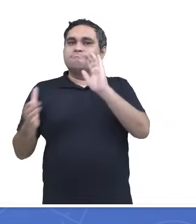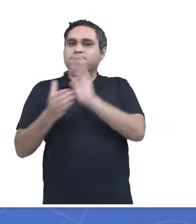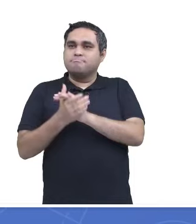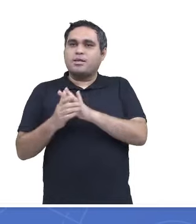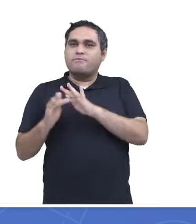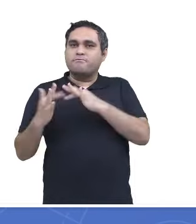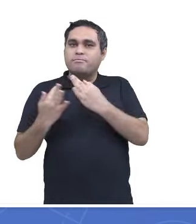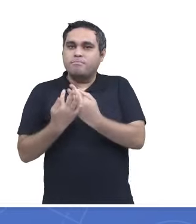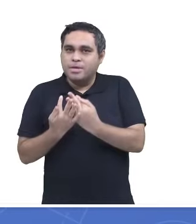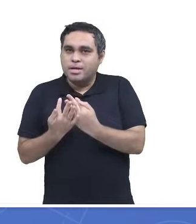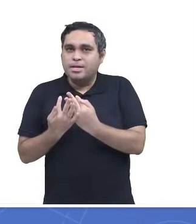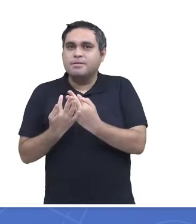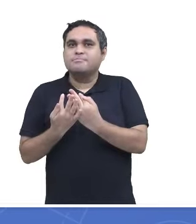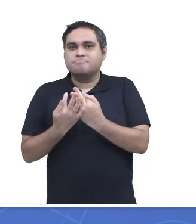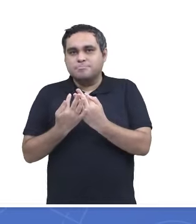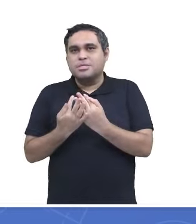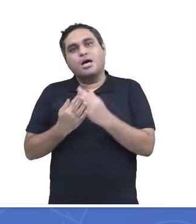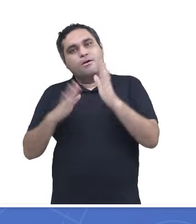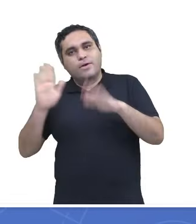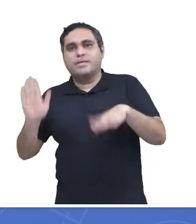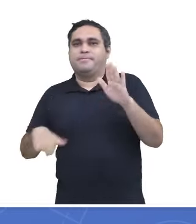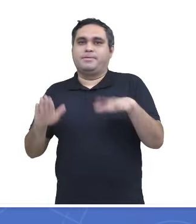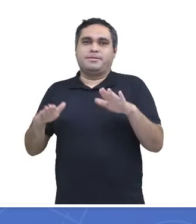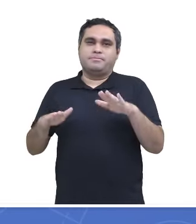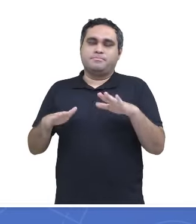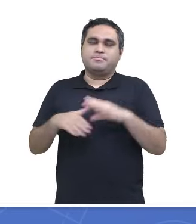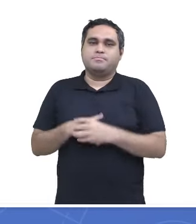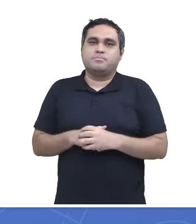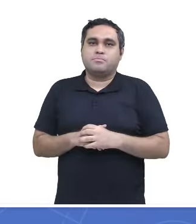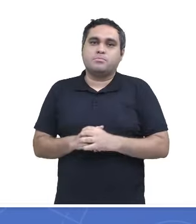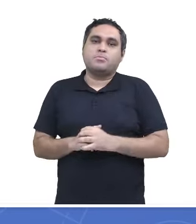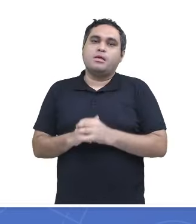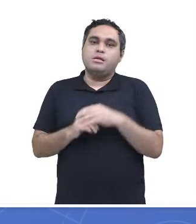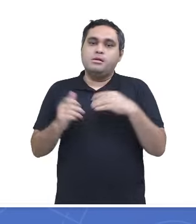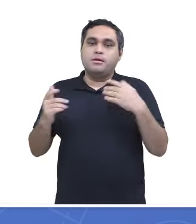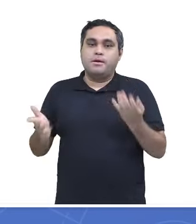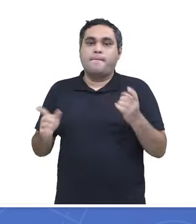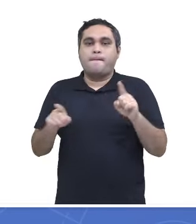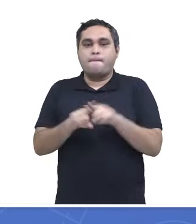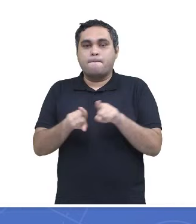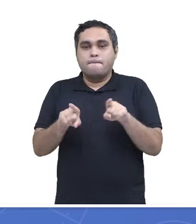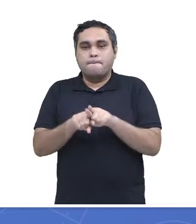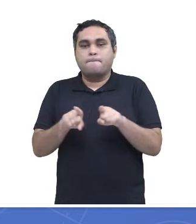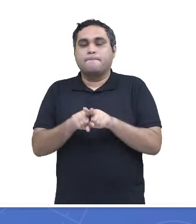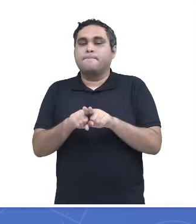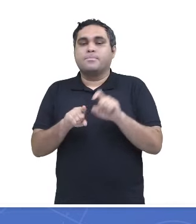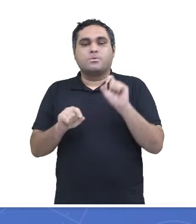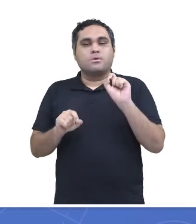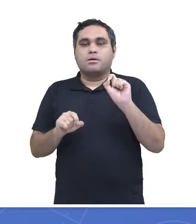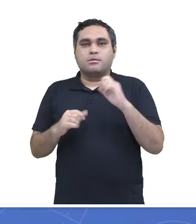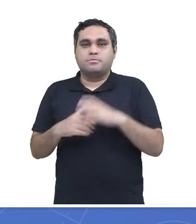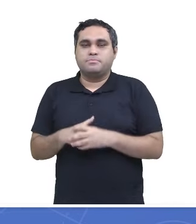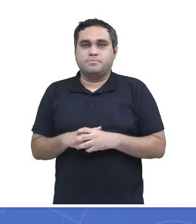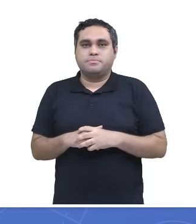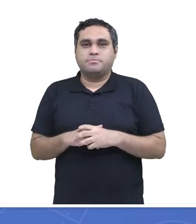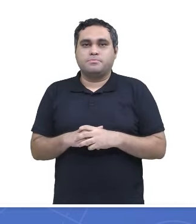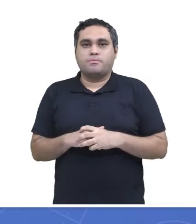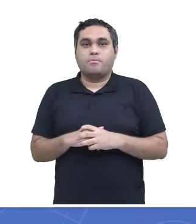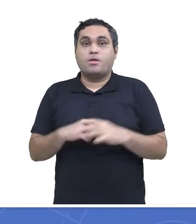isso acontece na nossa sociedade atual. E vamos trazer então a Constituição